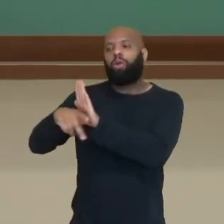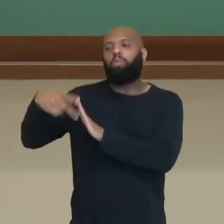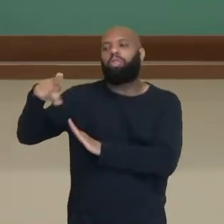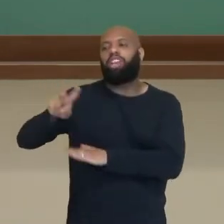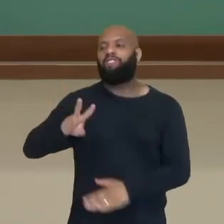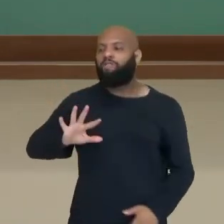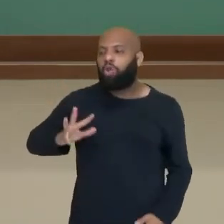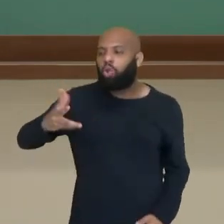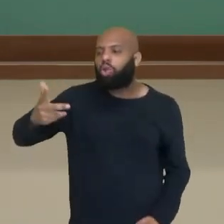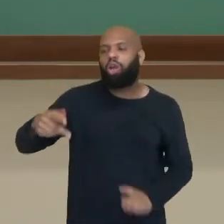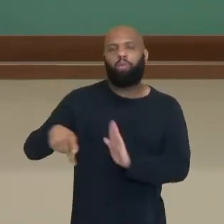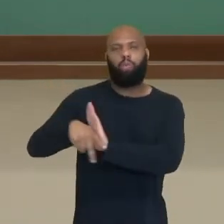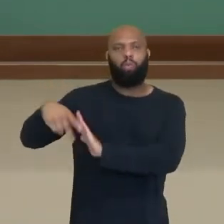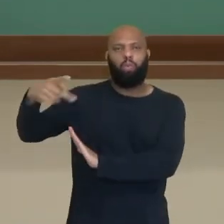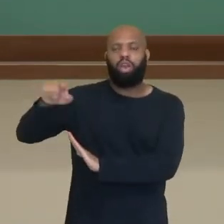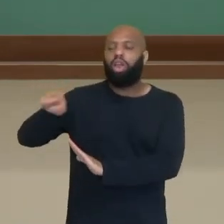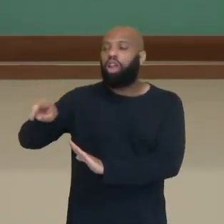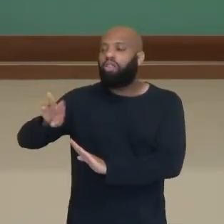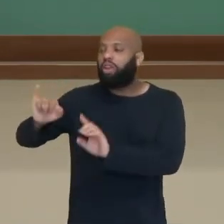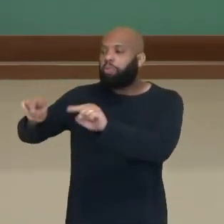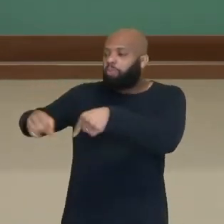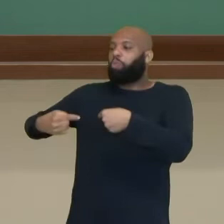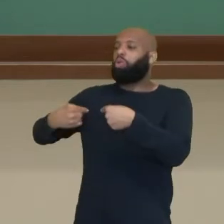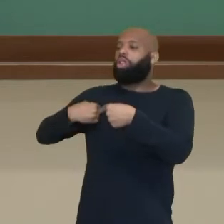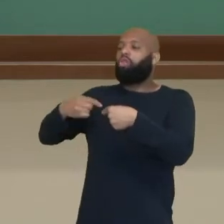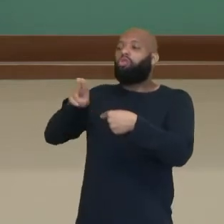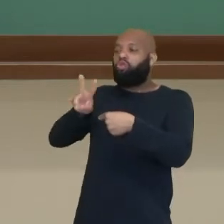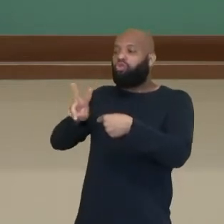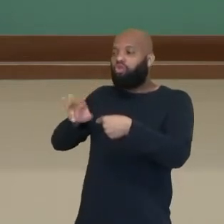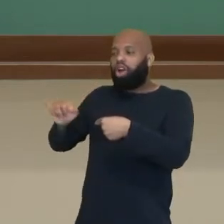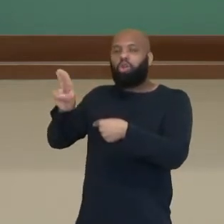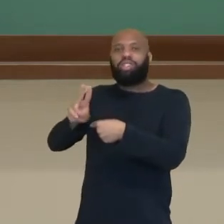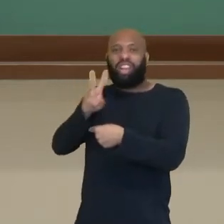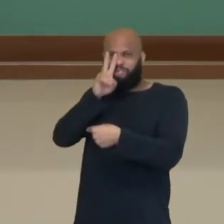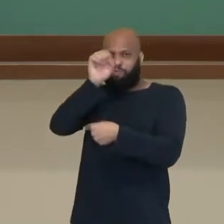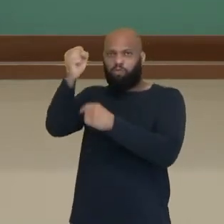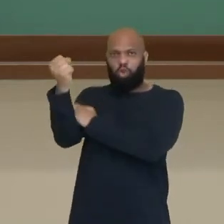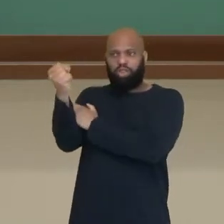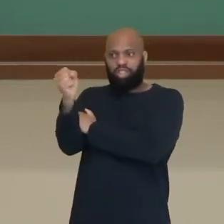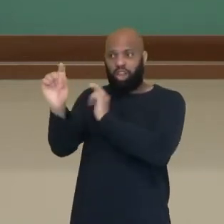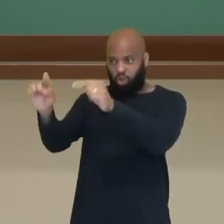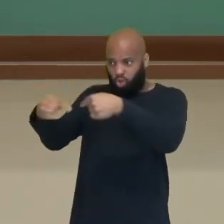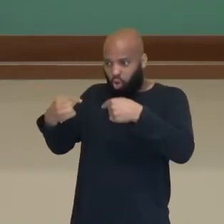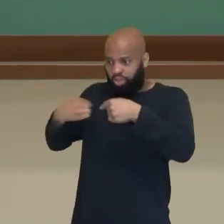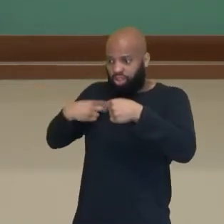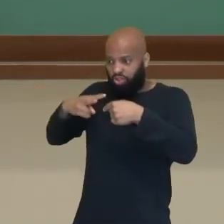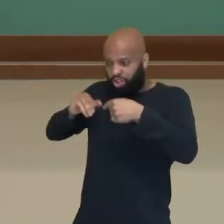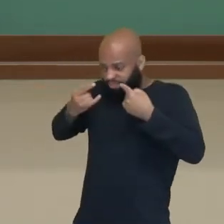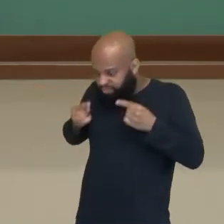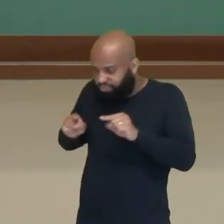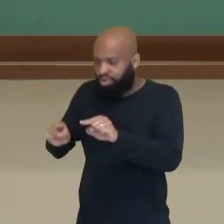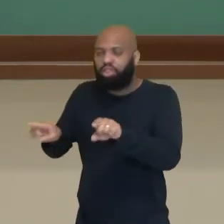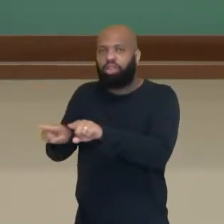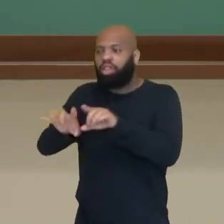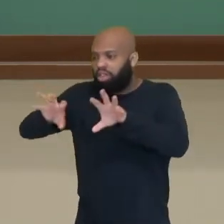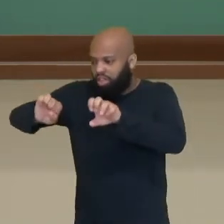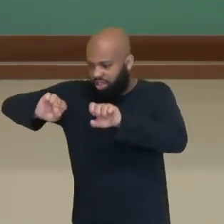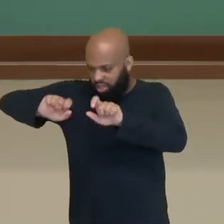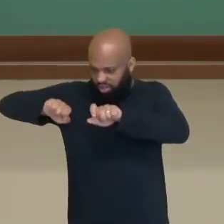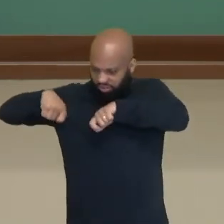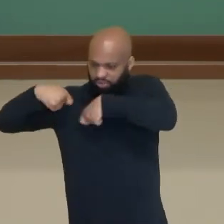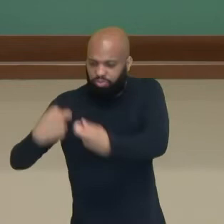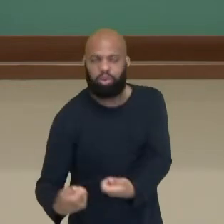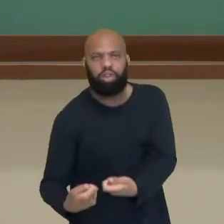vem enquanto ele vem me atacar, e eu já utilizo essa força, essa energia que ele trouxe para agarrar esse adversário